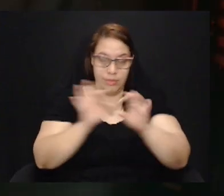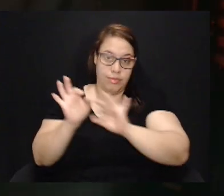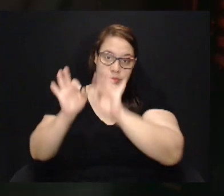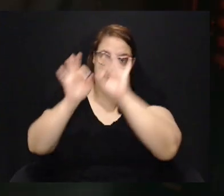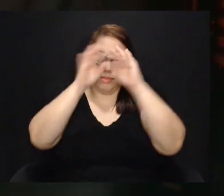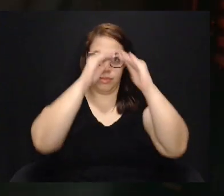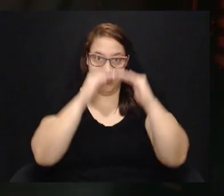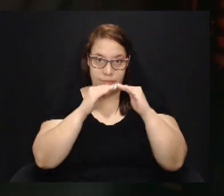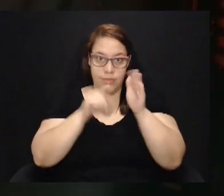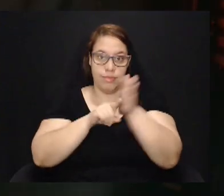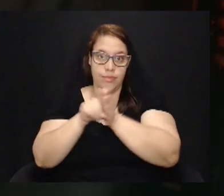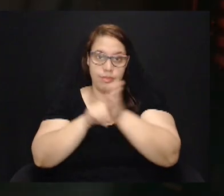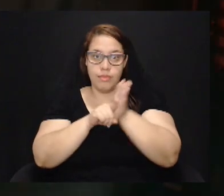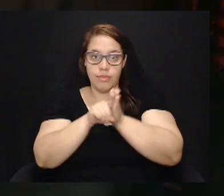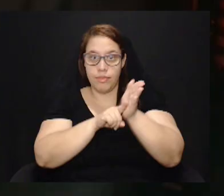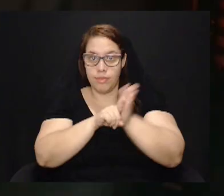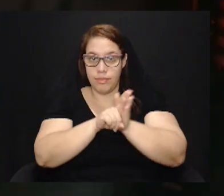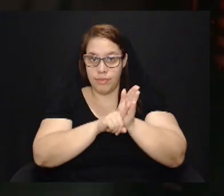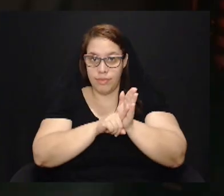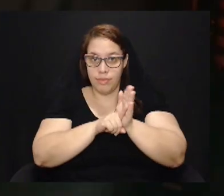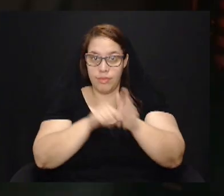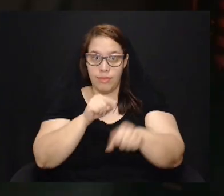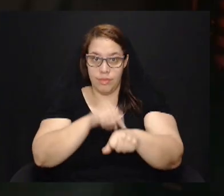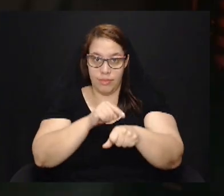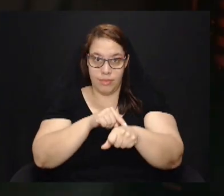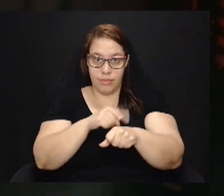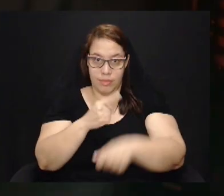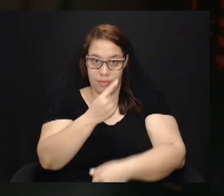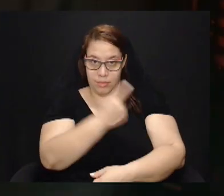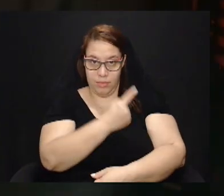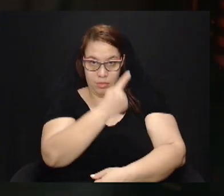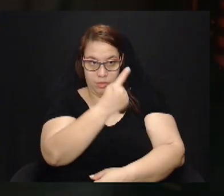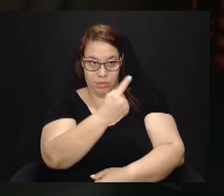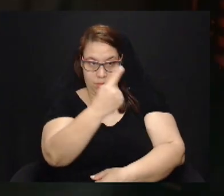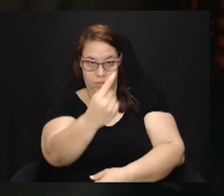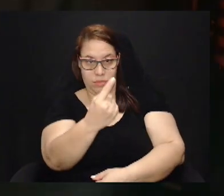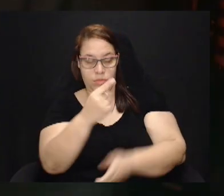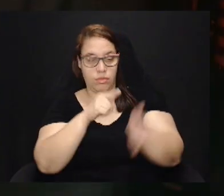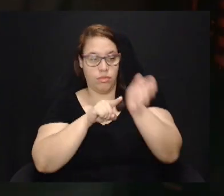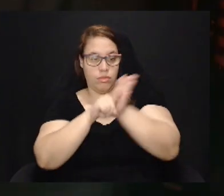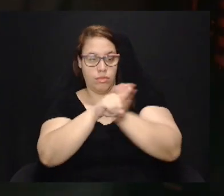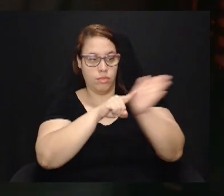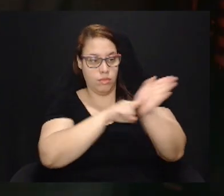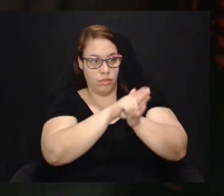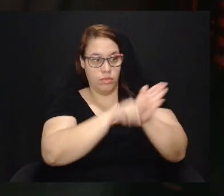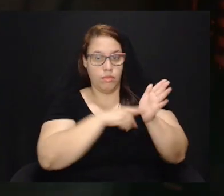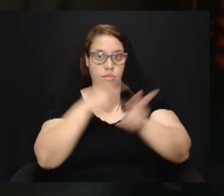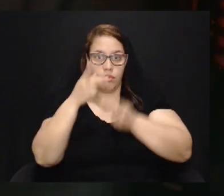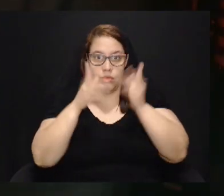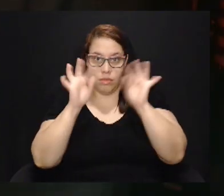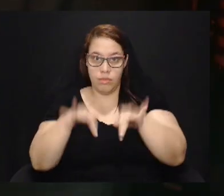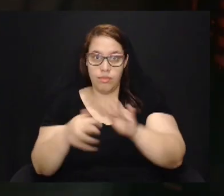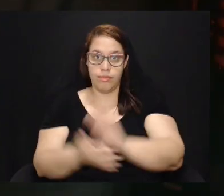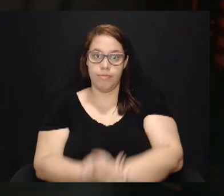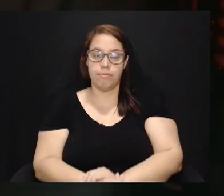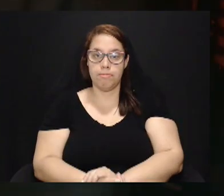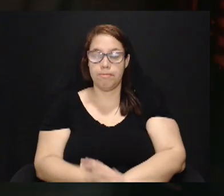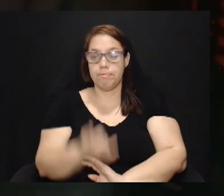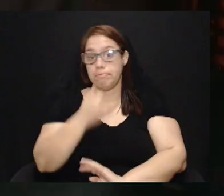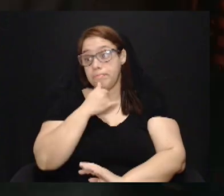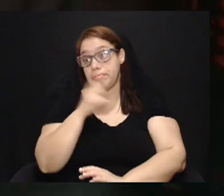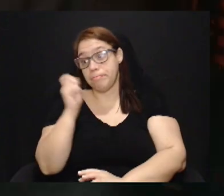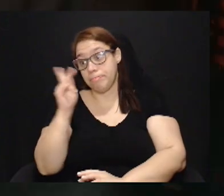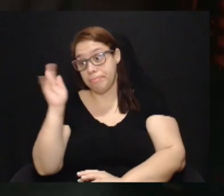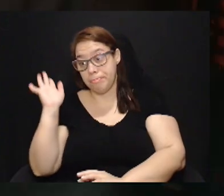bastante perguntas, mas como estamos com o tempo escasso, uma pergunta para cada um, tá? E aí a gente já vai para as considerações finais. Uma pena, mas tá bom, né? A